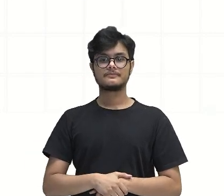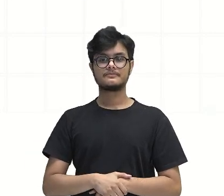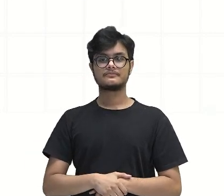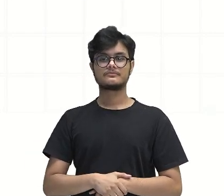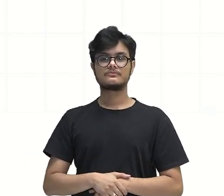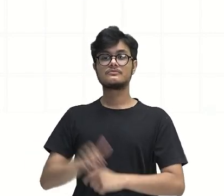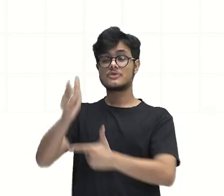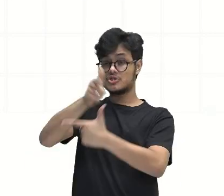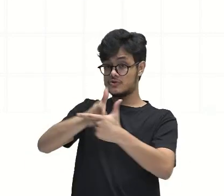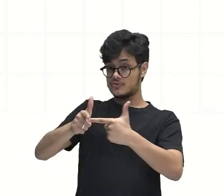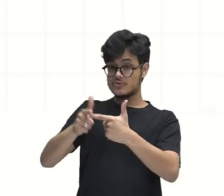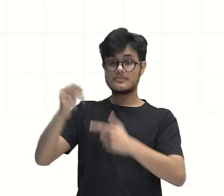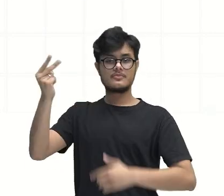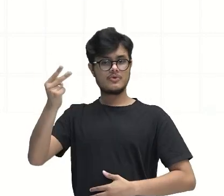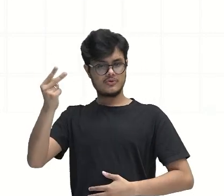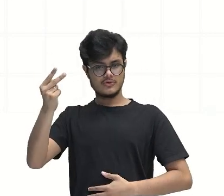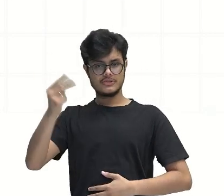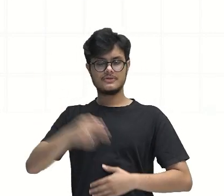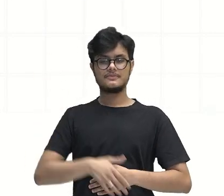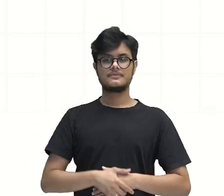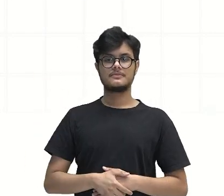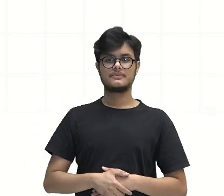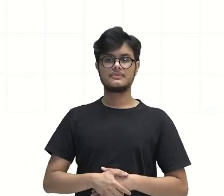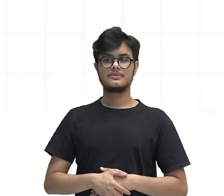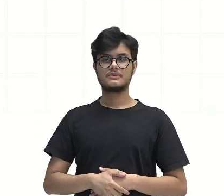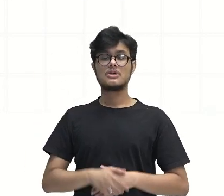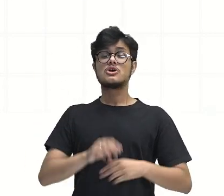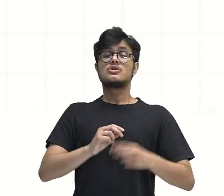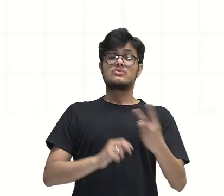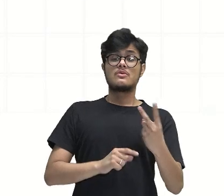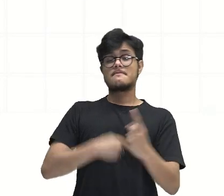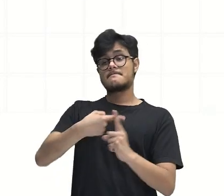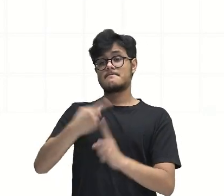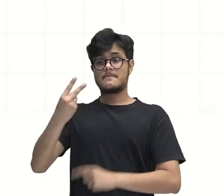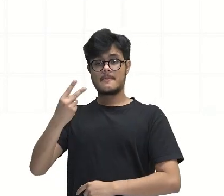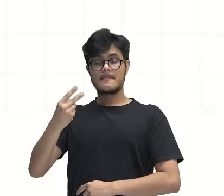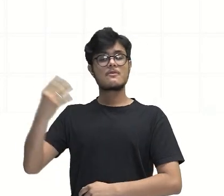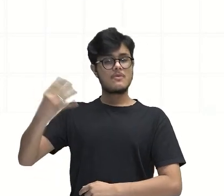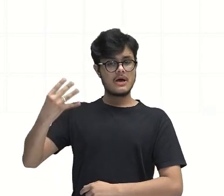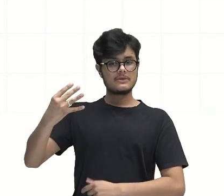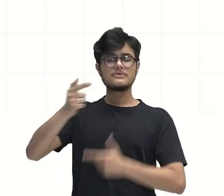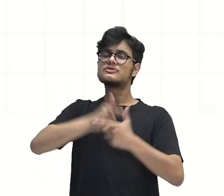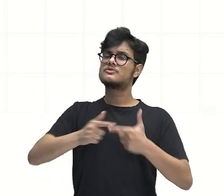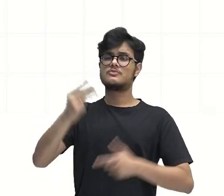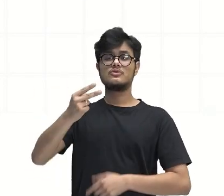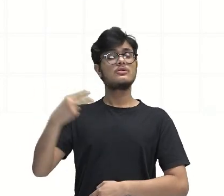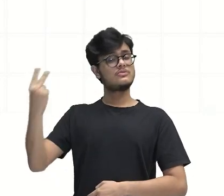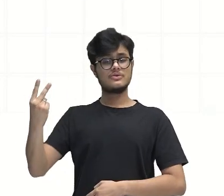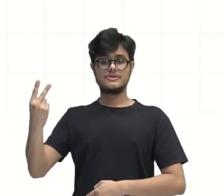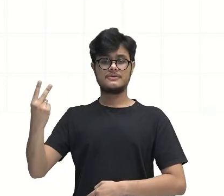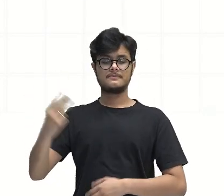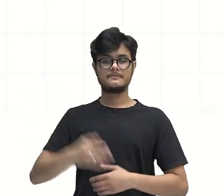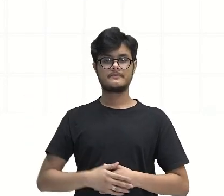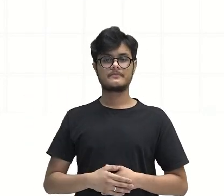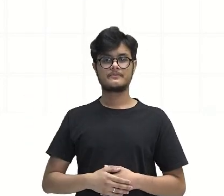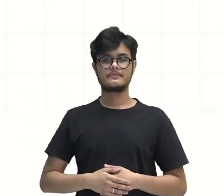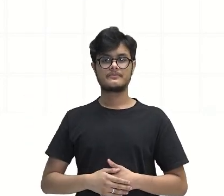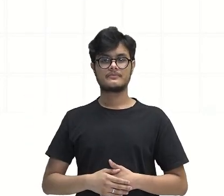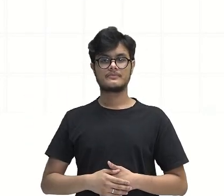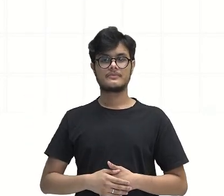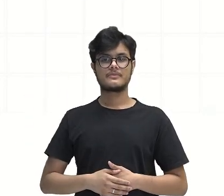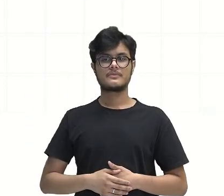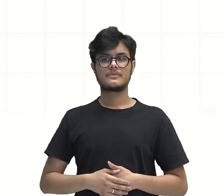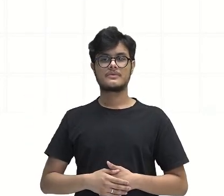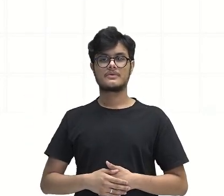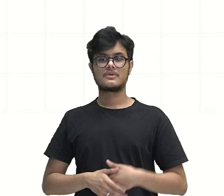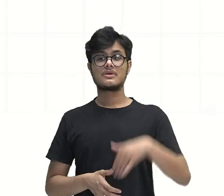dividido por 2. 2 mais 2, 4, dividido por 2 é 2. Tudo bem? E o y médio,